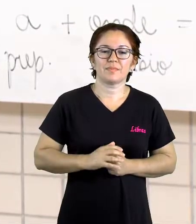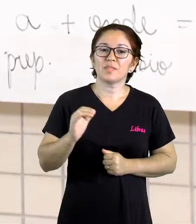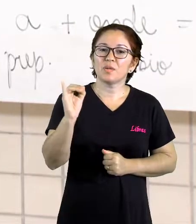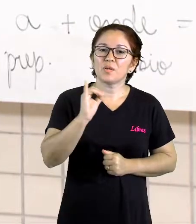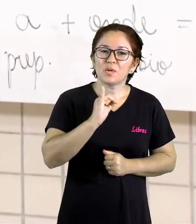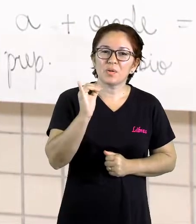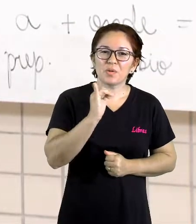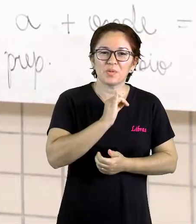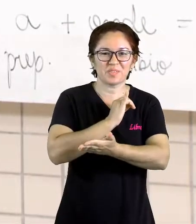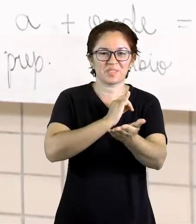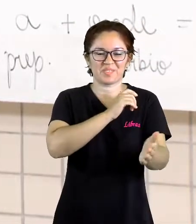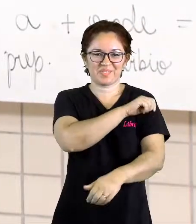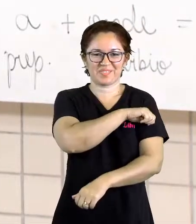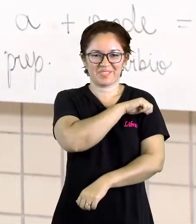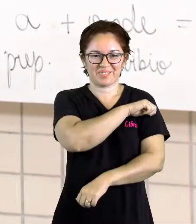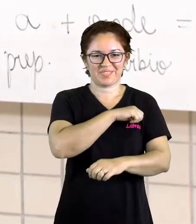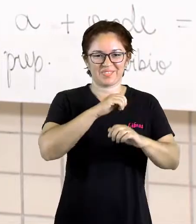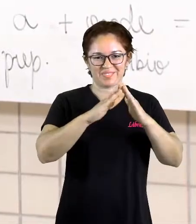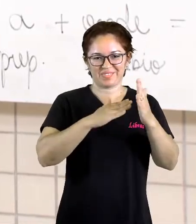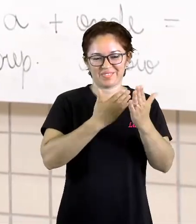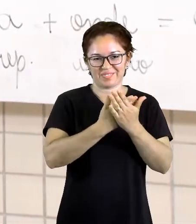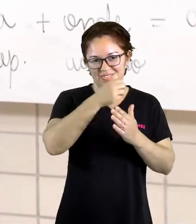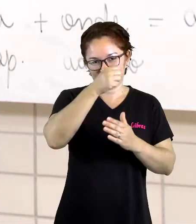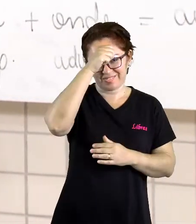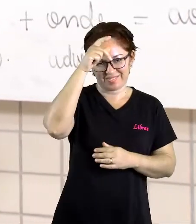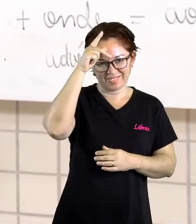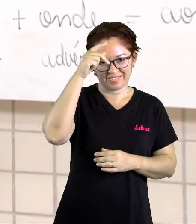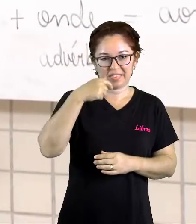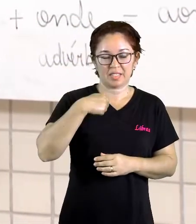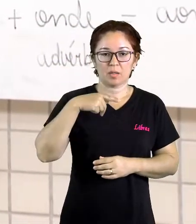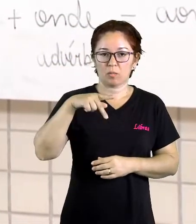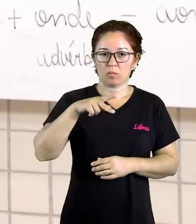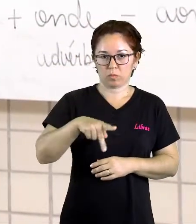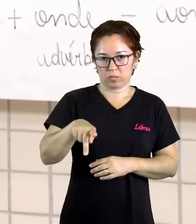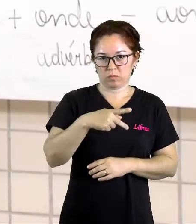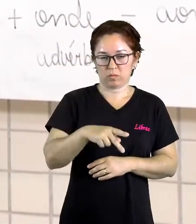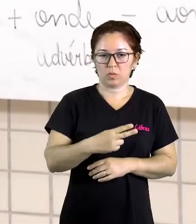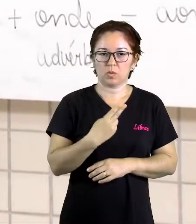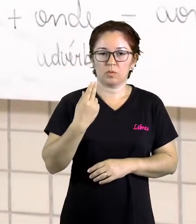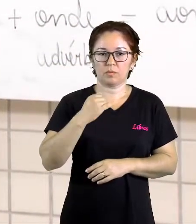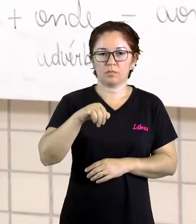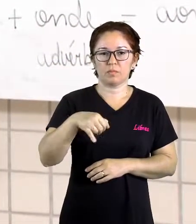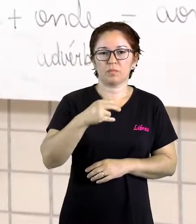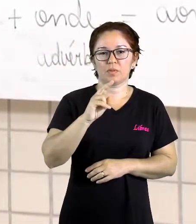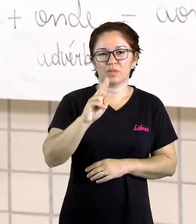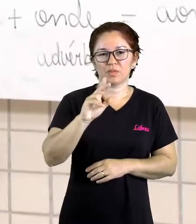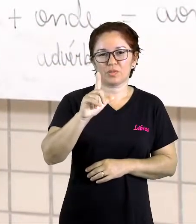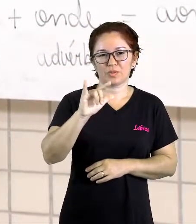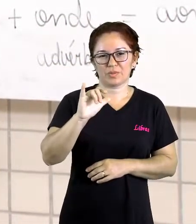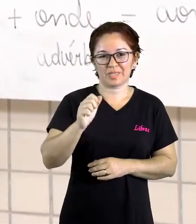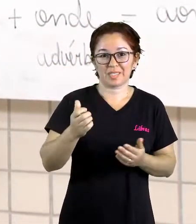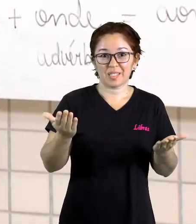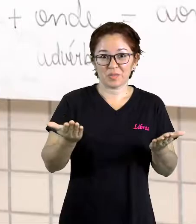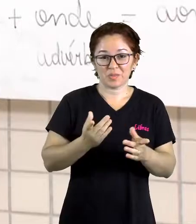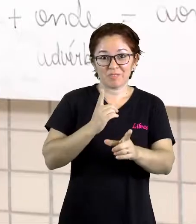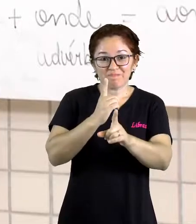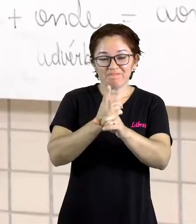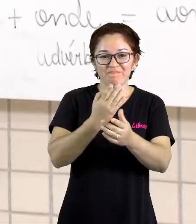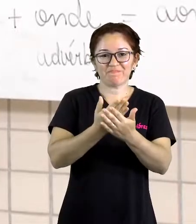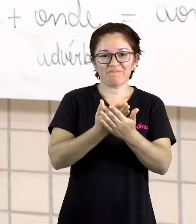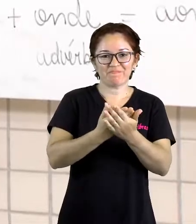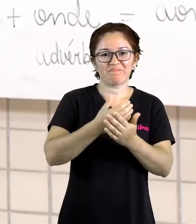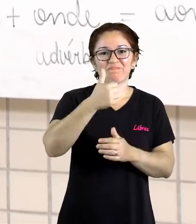estudantes da rede municipal. Eu sou a professora Júlia Carla e hoje nós teremos a nossa 14ª aula de